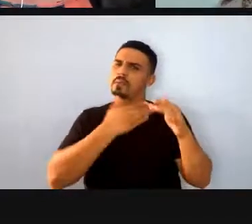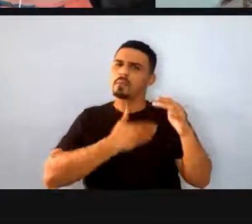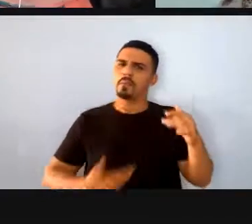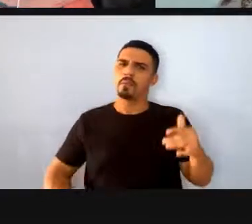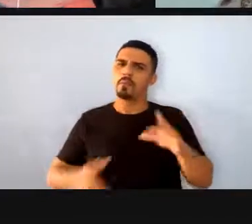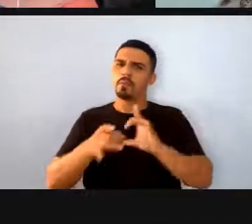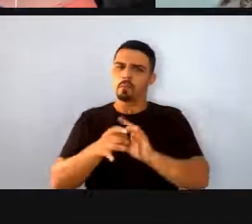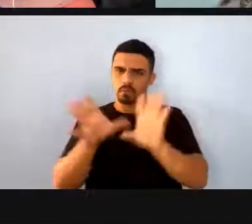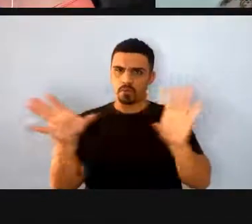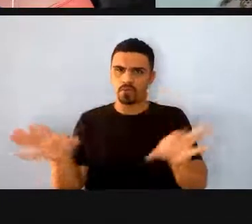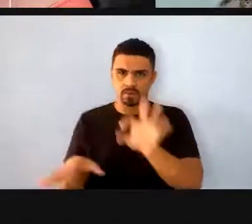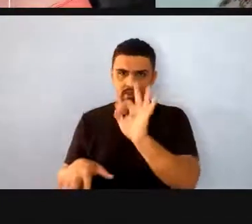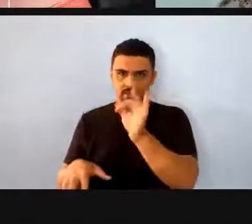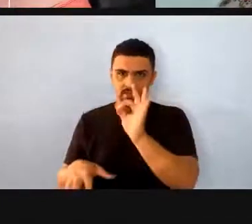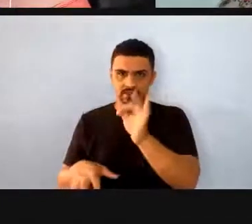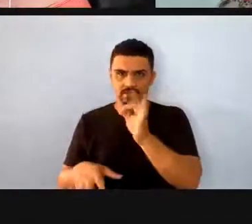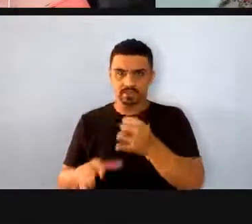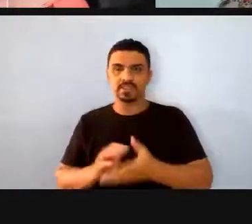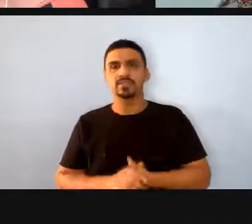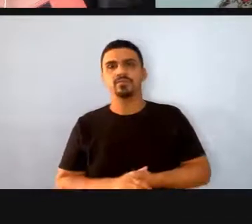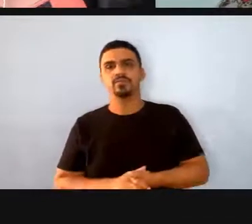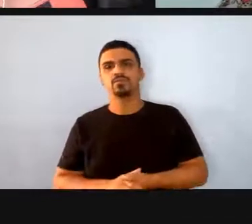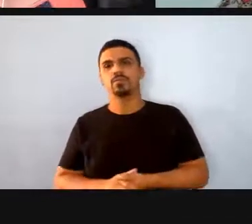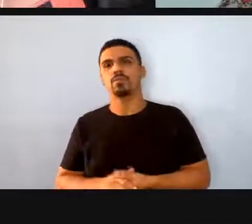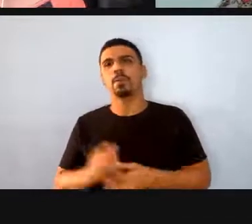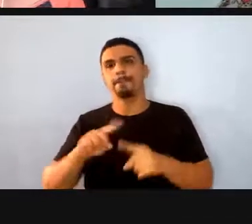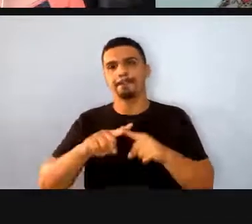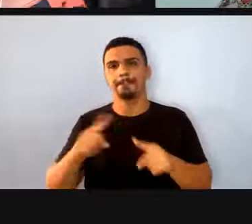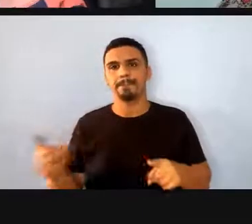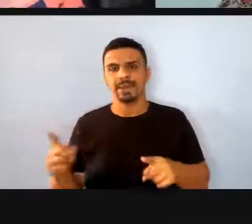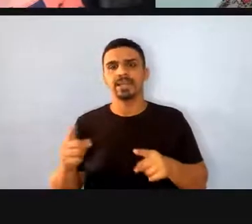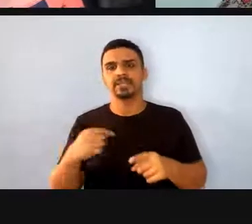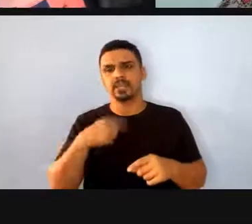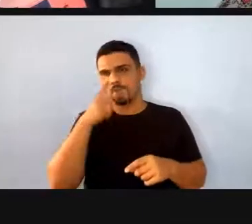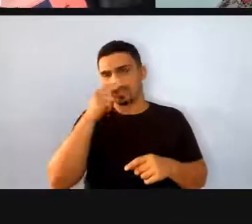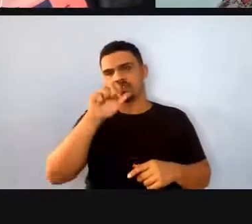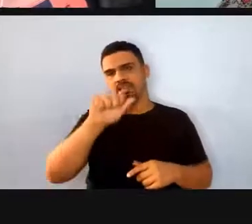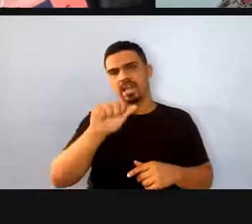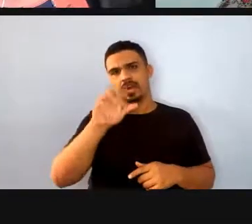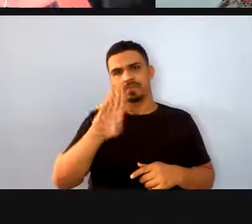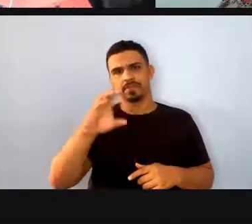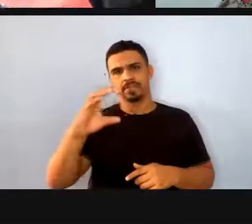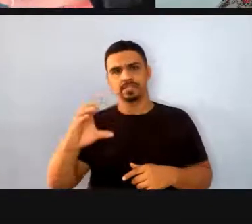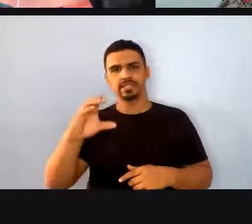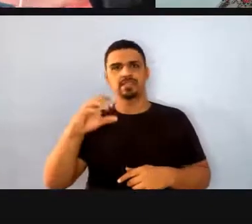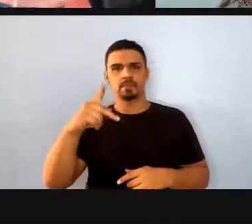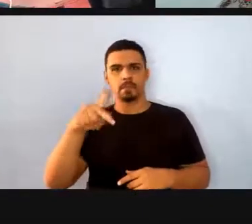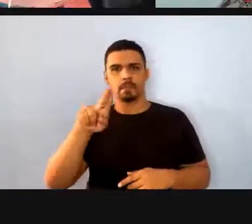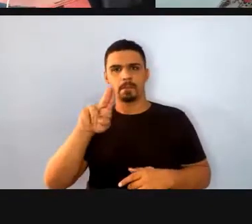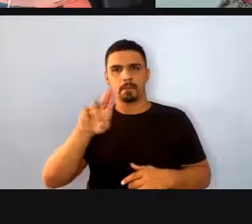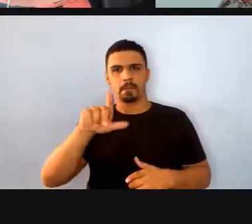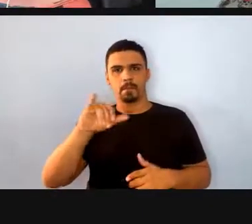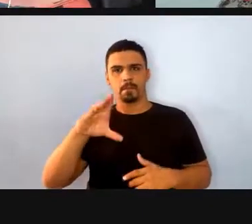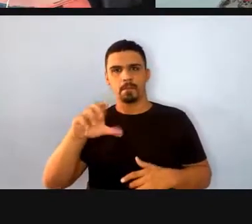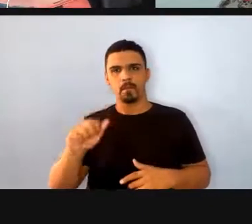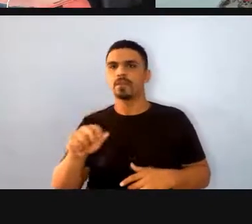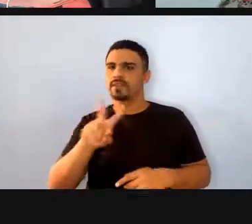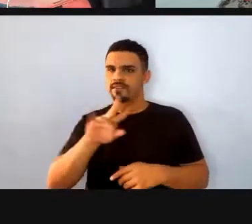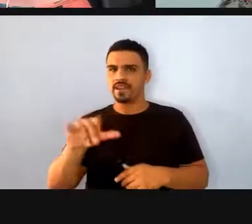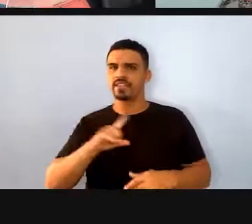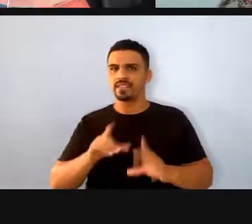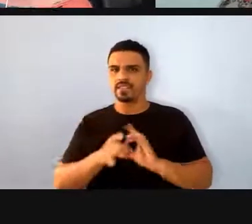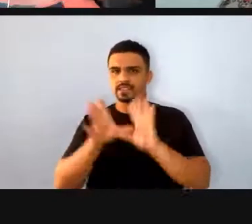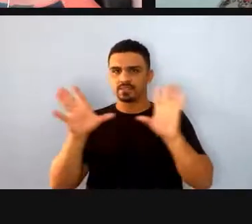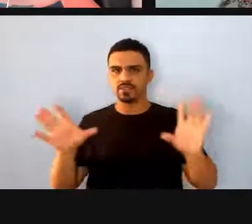que se a gente vai divulgar lá também, mas eu acredito que no site da BC Pública também vai estar disponível por lá. Com certeza.